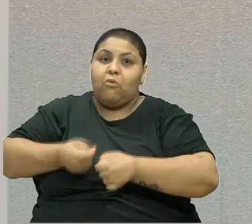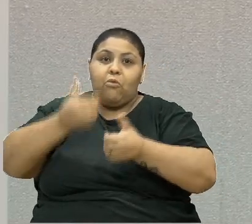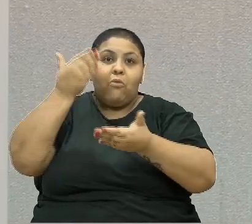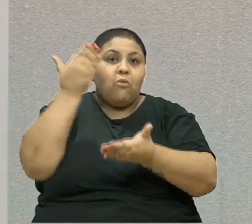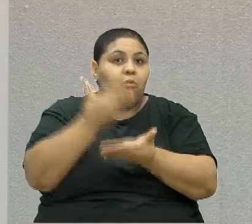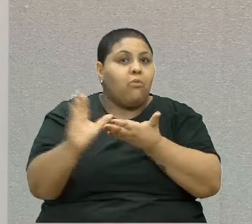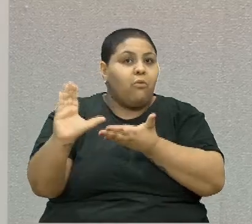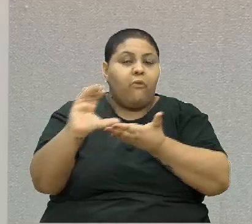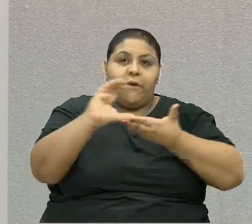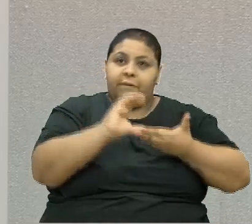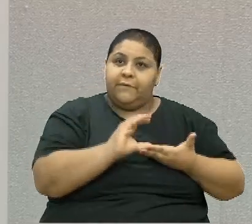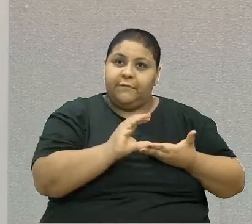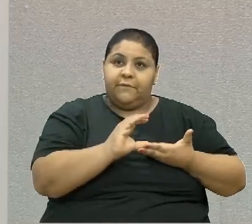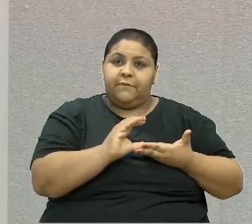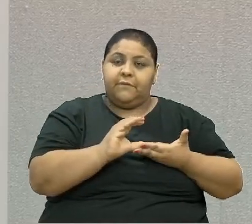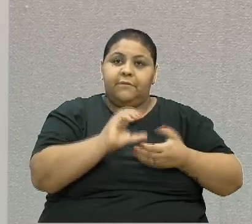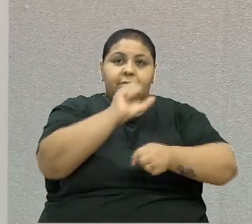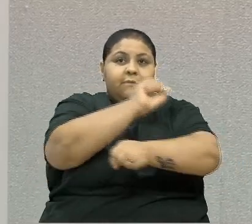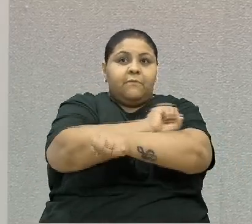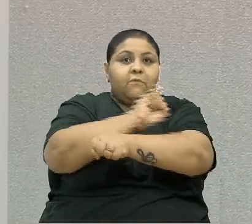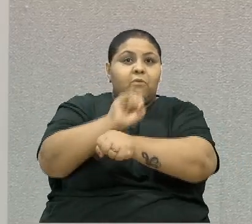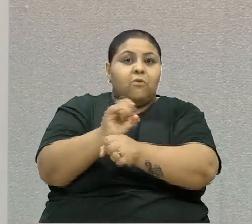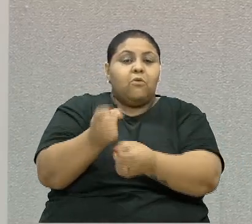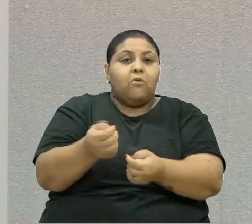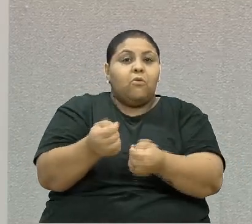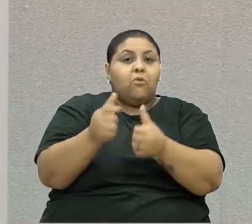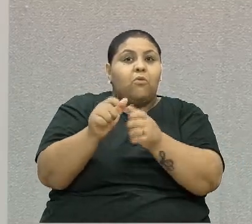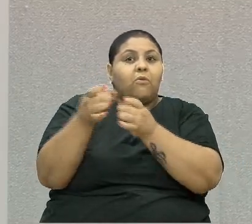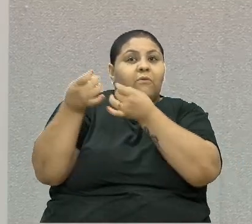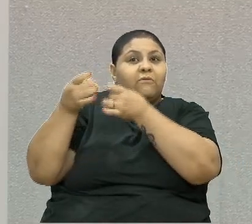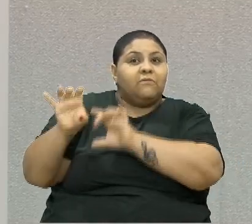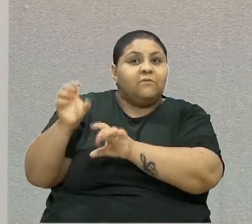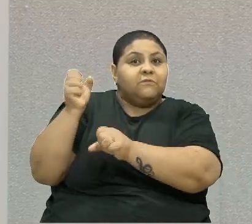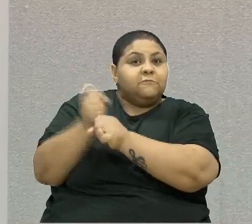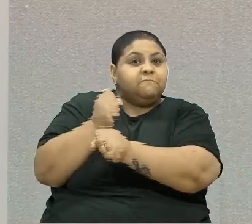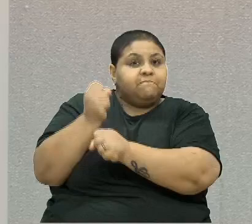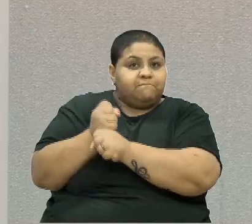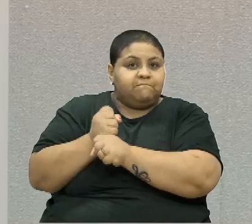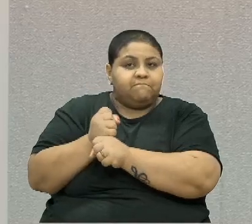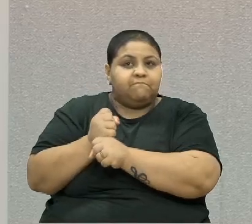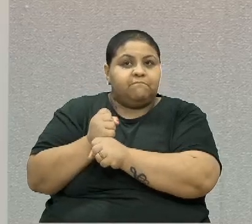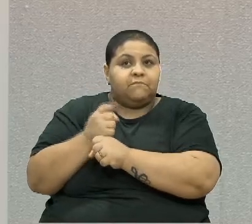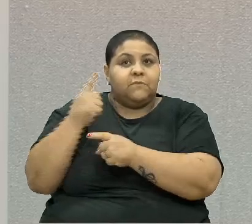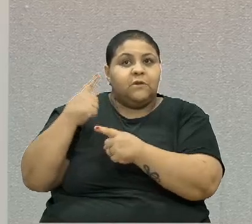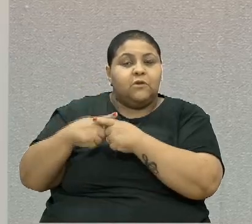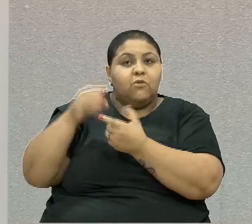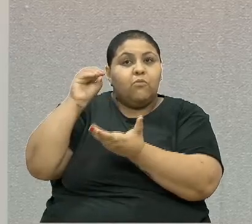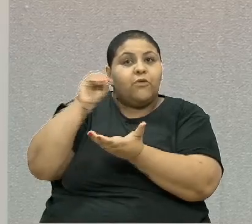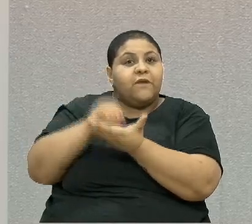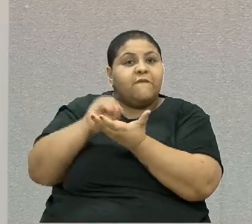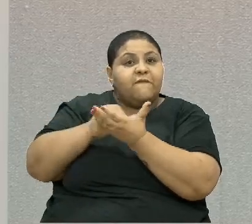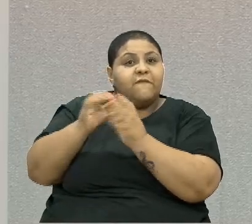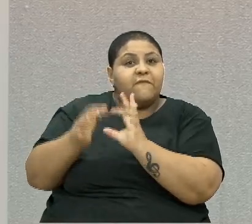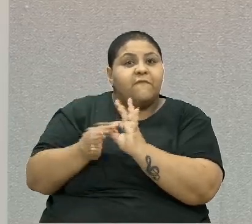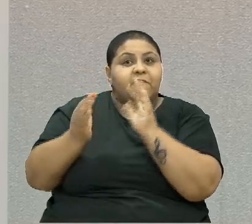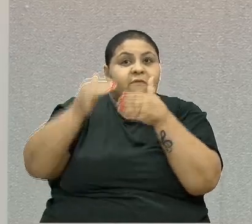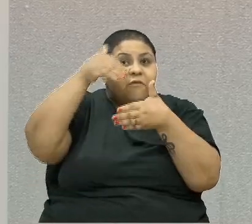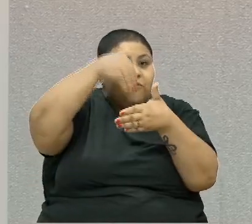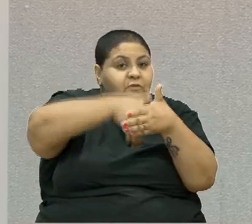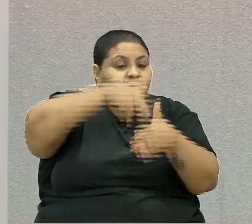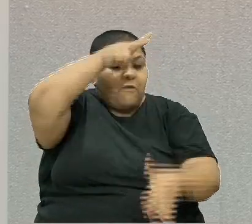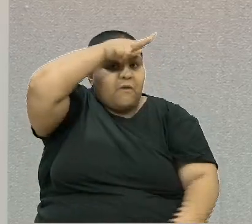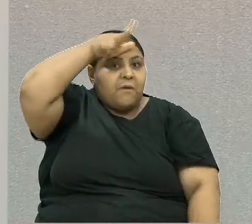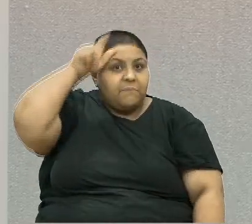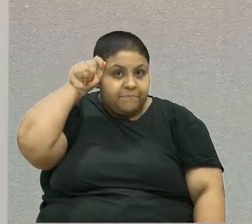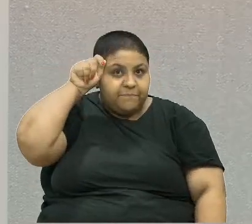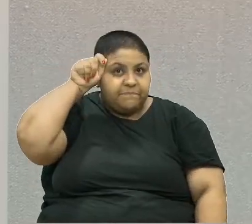perdemos esse investimento. O Senai quase desistiu de investir na reforma da escola devido à falta de liberações internas da Prefeitura de Caxias